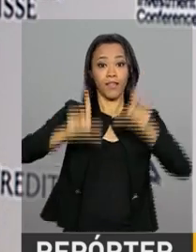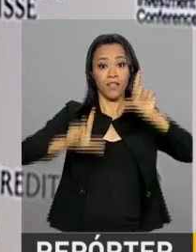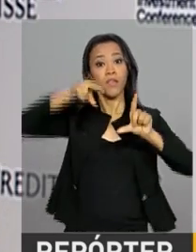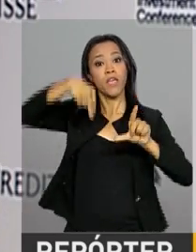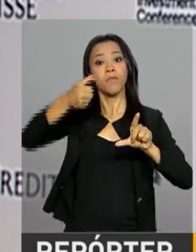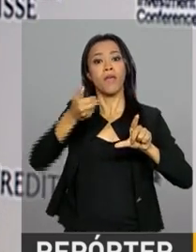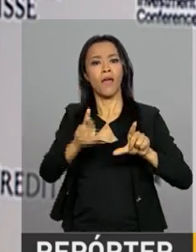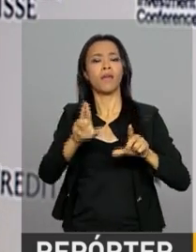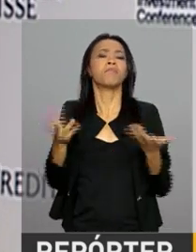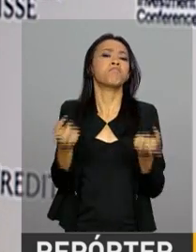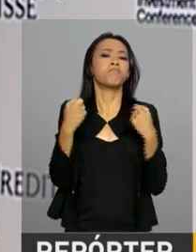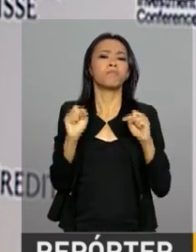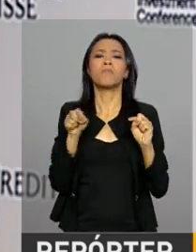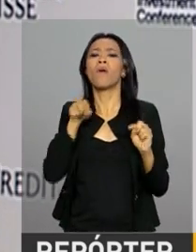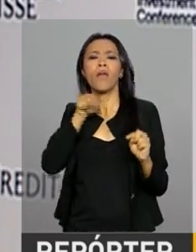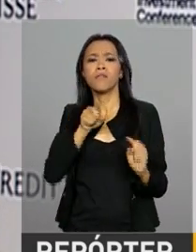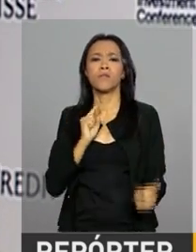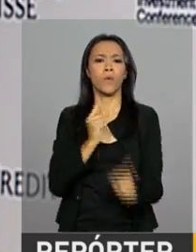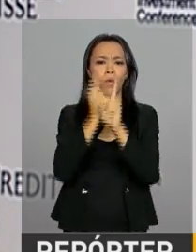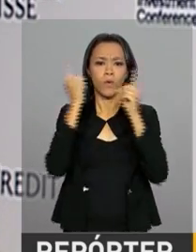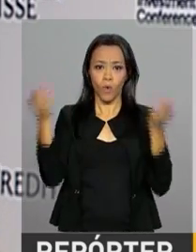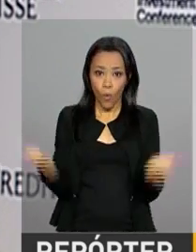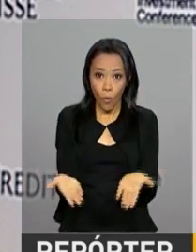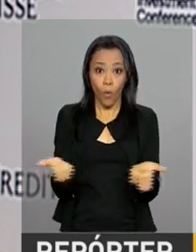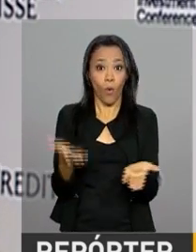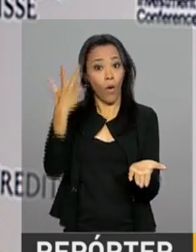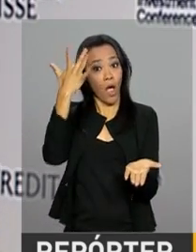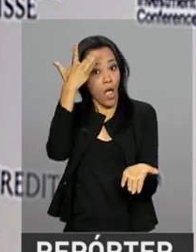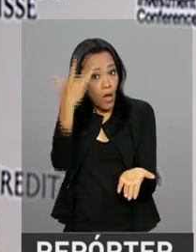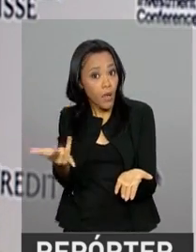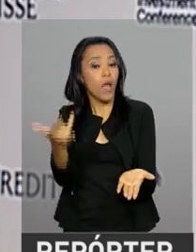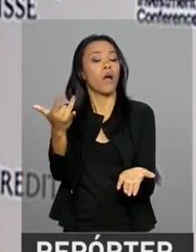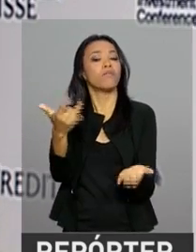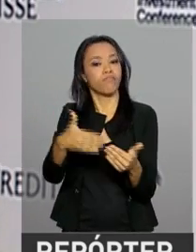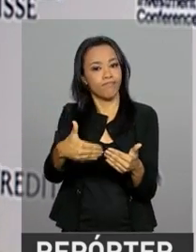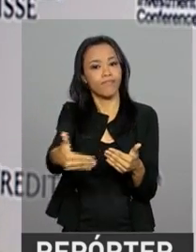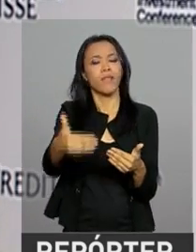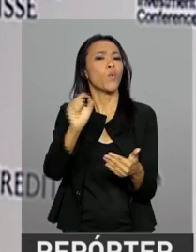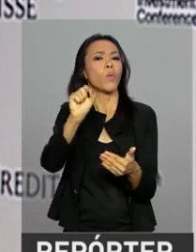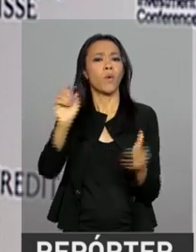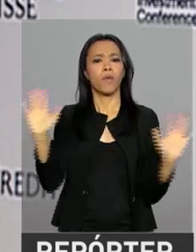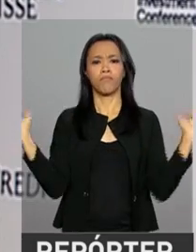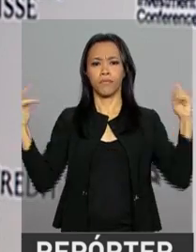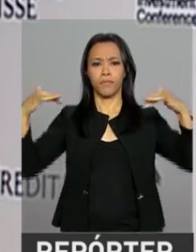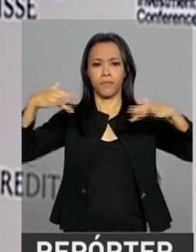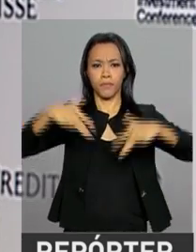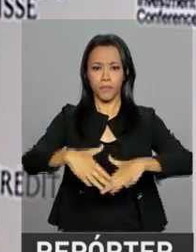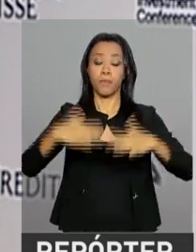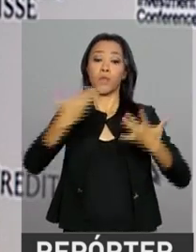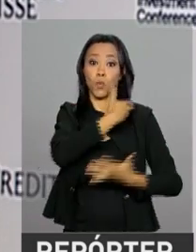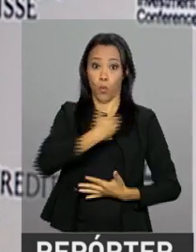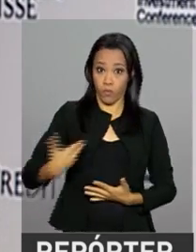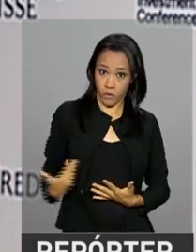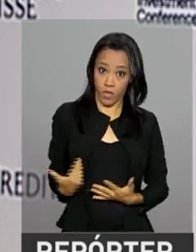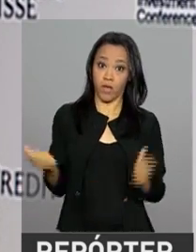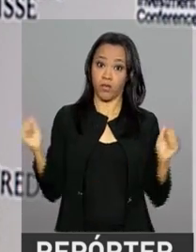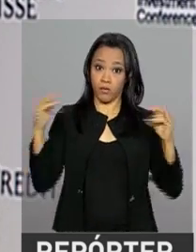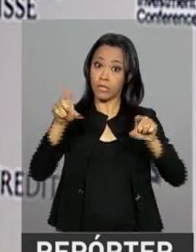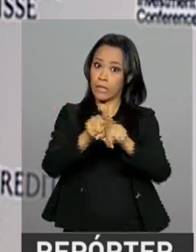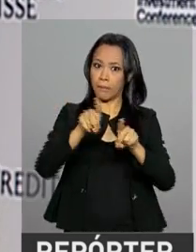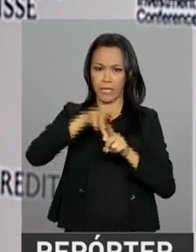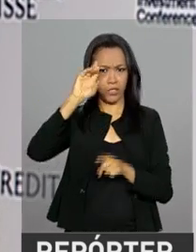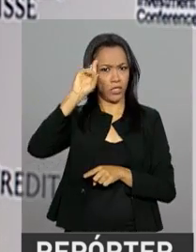BR Esse encontro que acontece hoje amanhã aqui em São Paulo ele reúne representantes do governo brasileiro e também